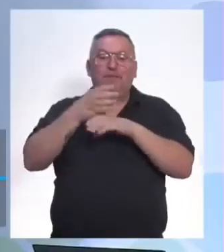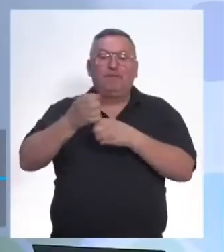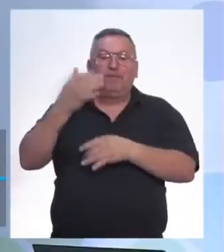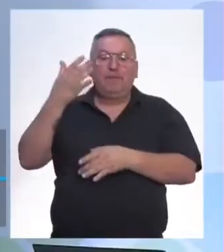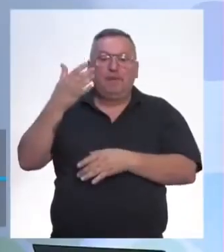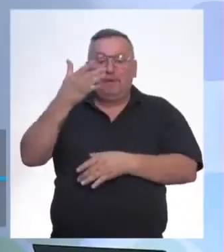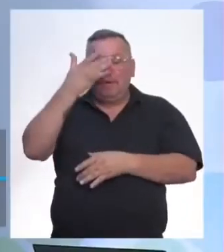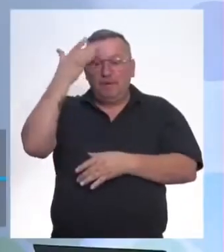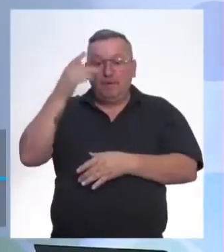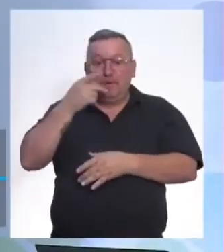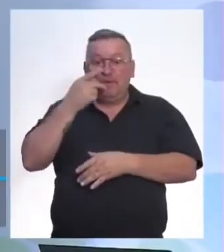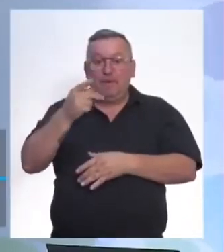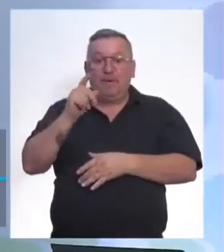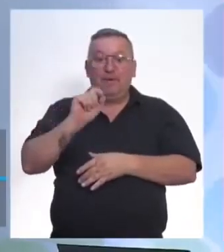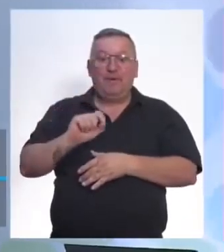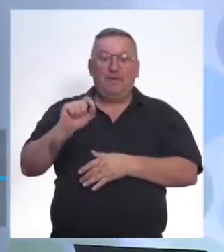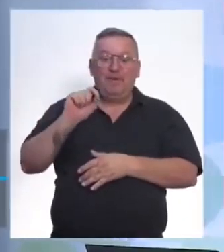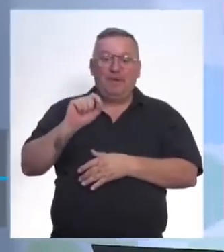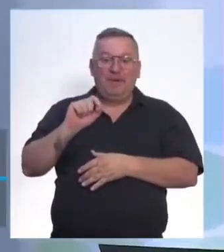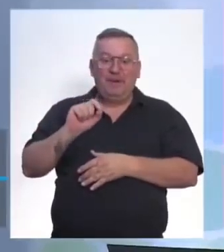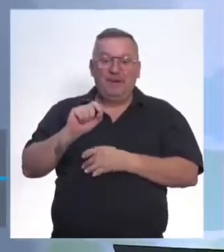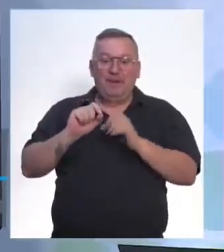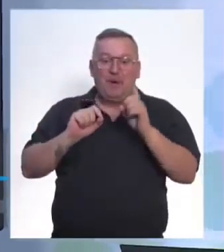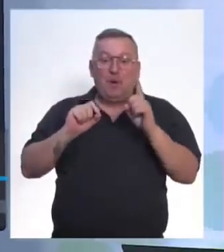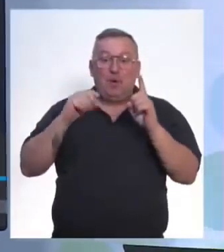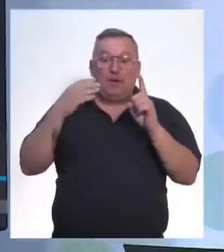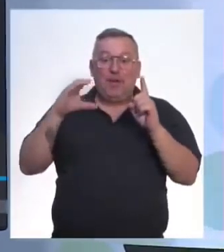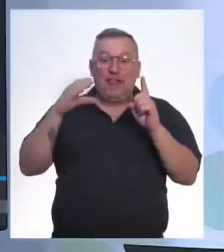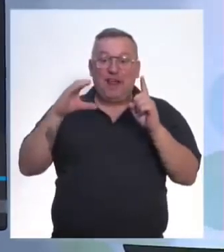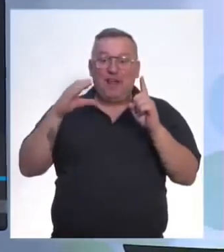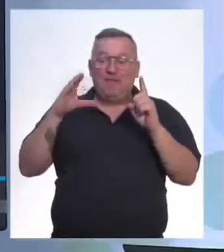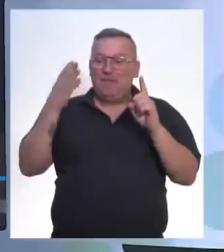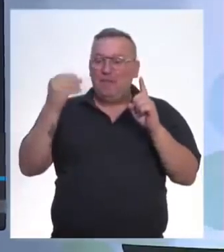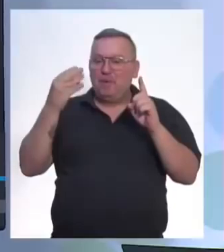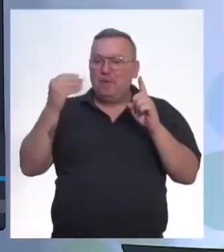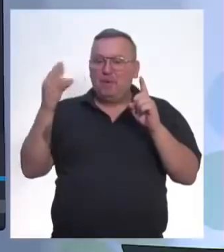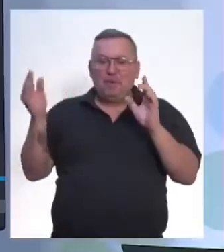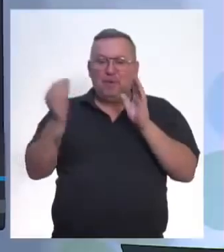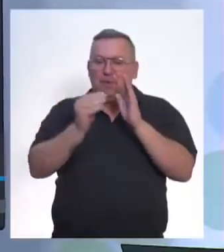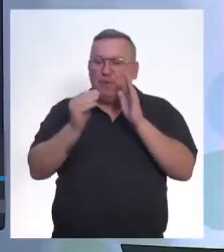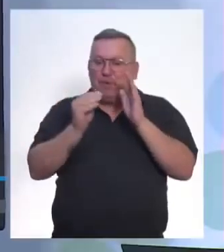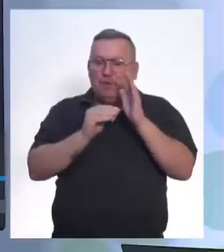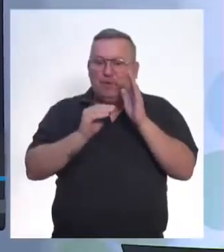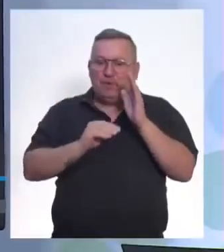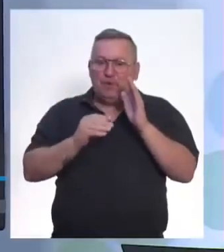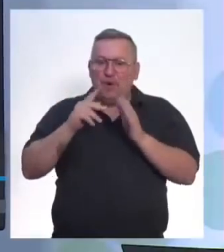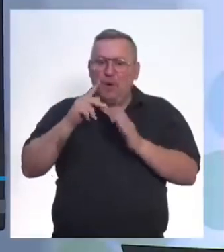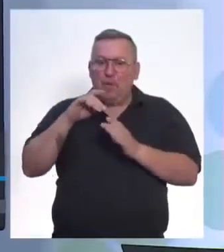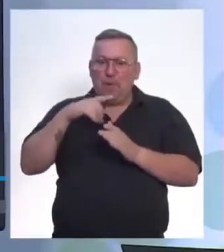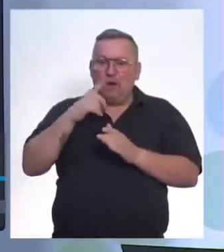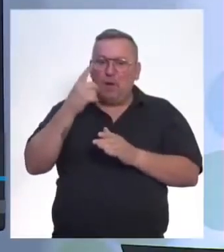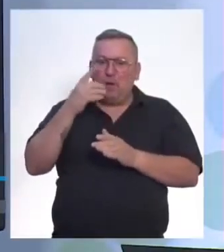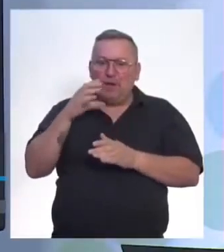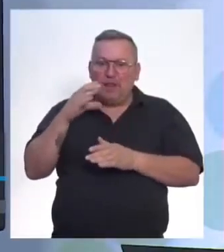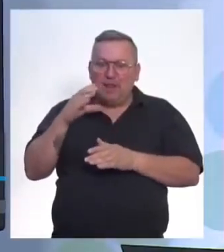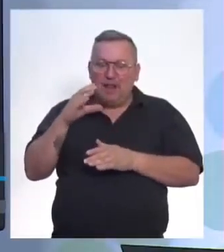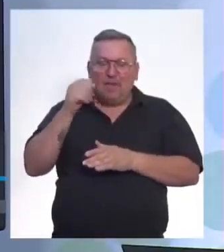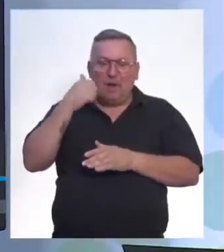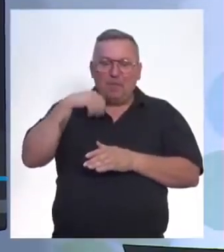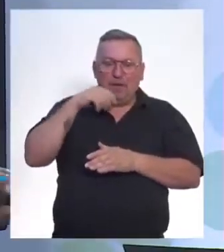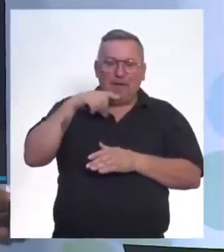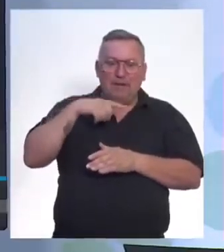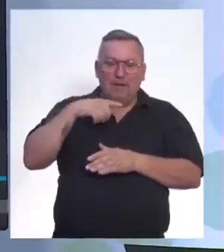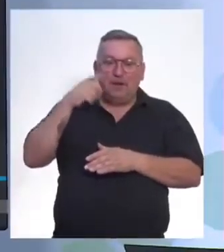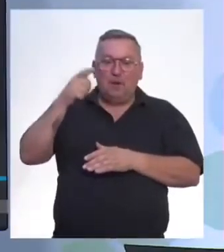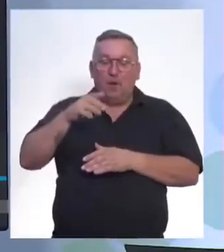Pessoal, mandando, a gente falou a ideia lá do 1 centavo, muitos colocando ali no chat que o pai tem moedinha de 1 centavo, que a mãe,